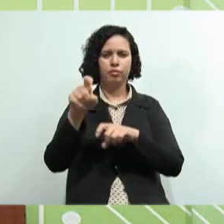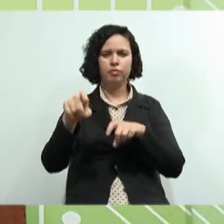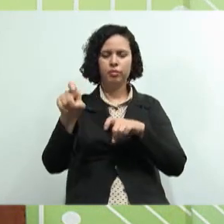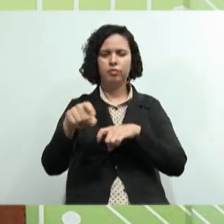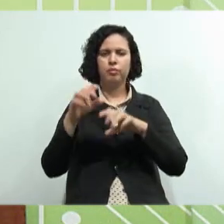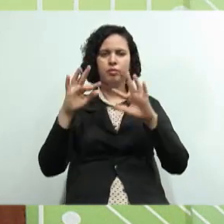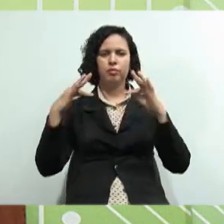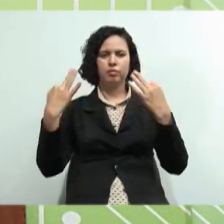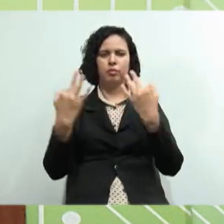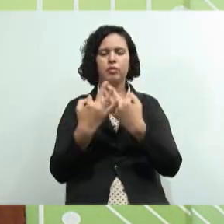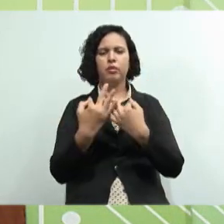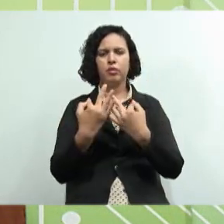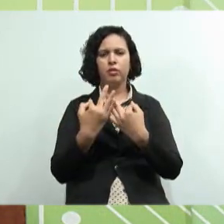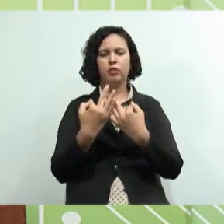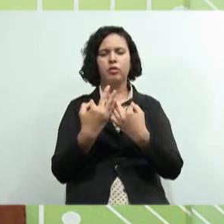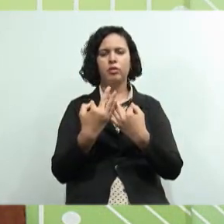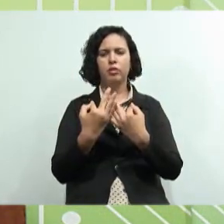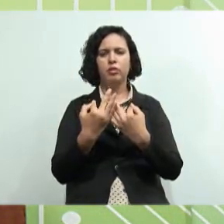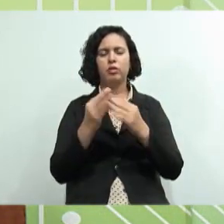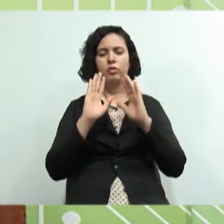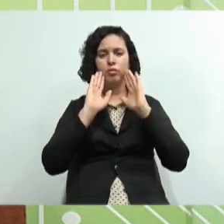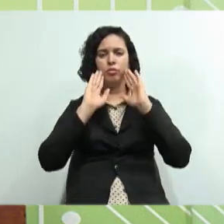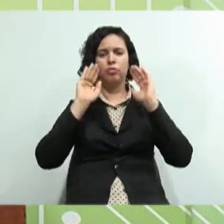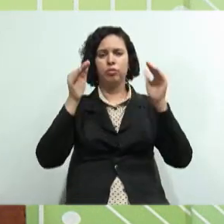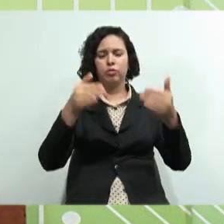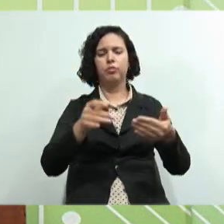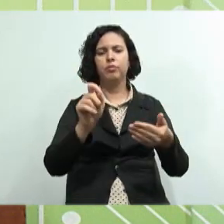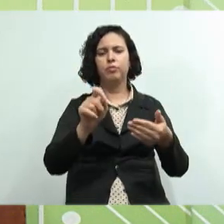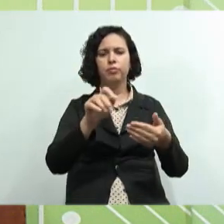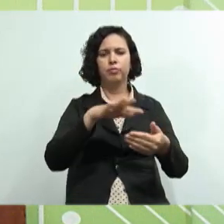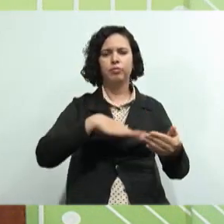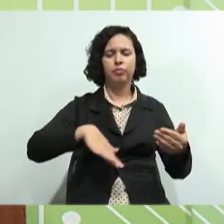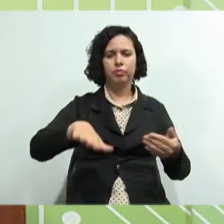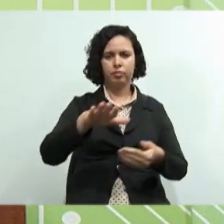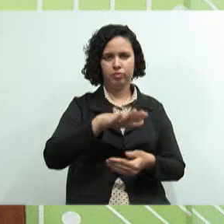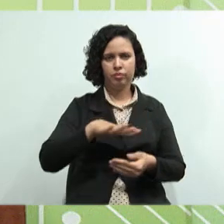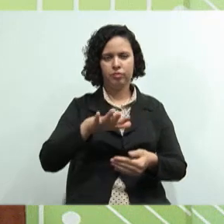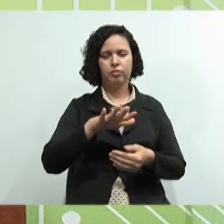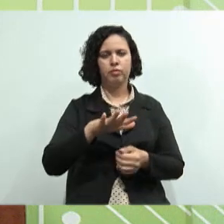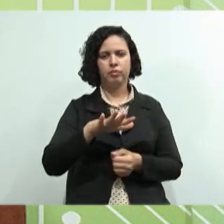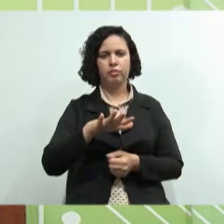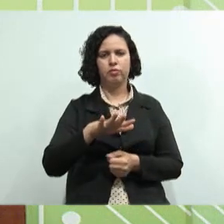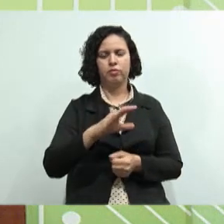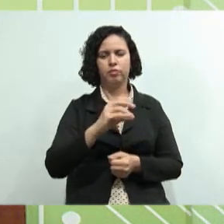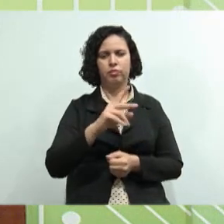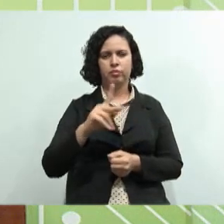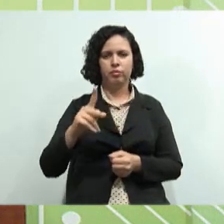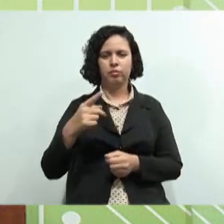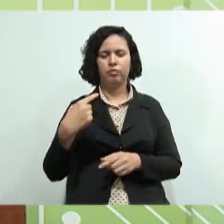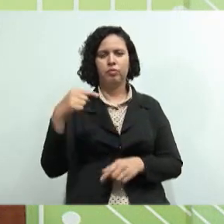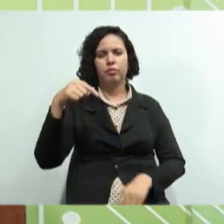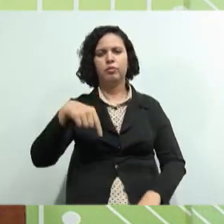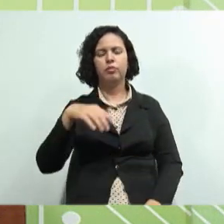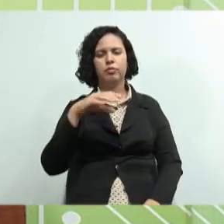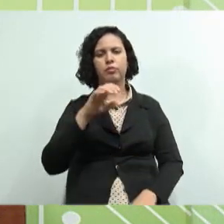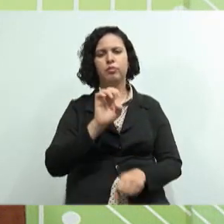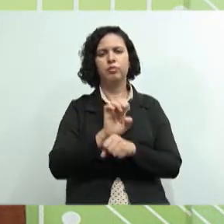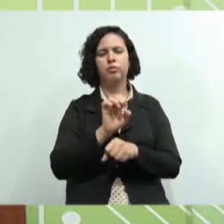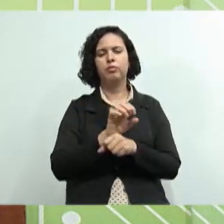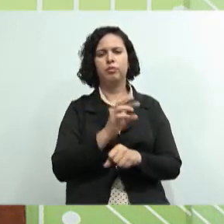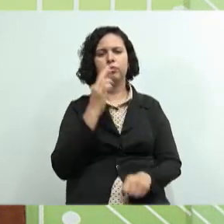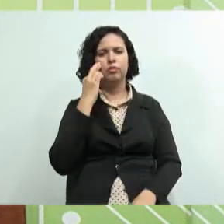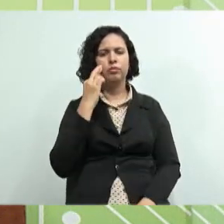isso, nós decidimos dar um certo enfoque para esse ramo do cooperativismo, porque no estado de Rondônia a agricultura familiar é